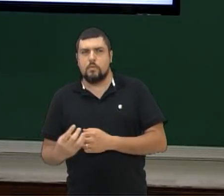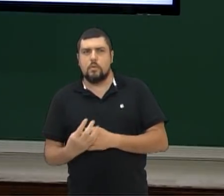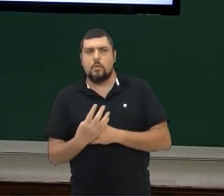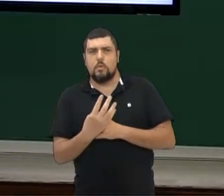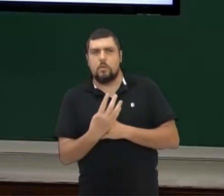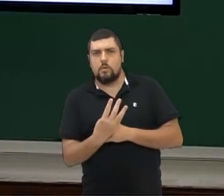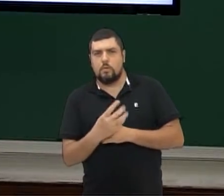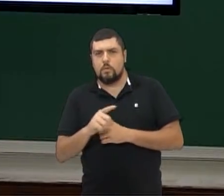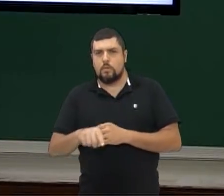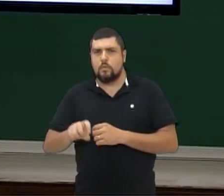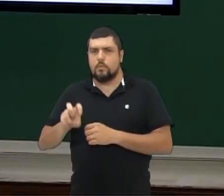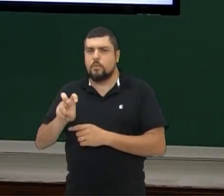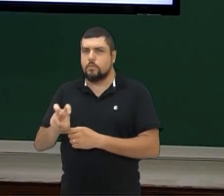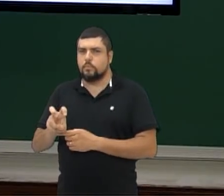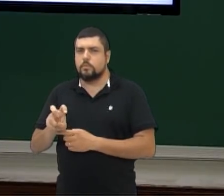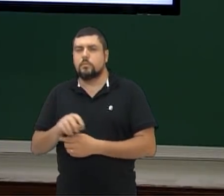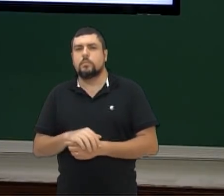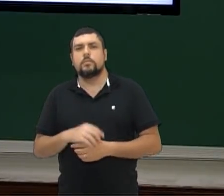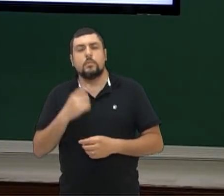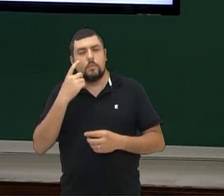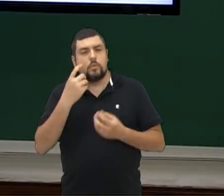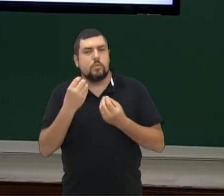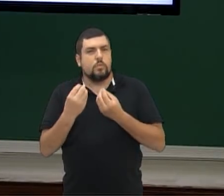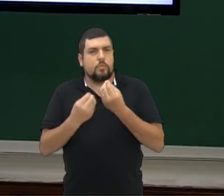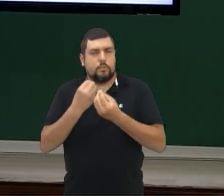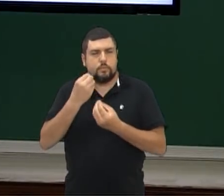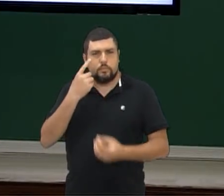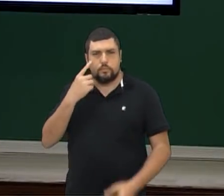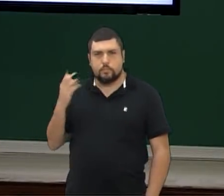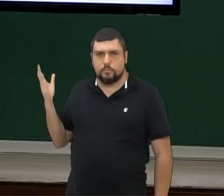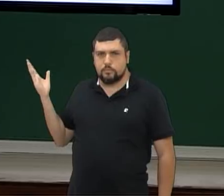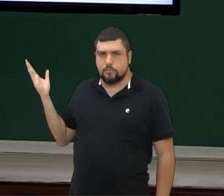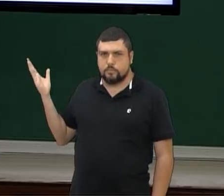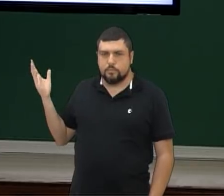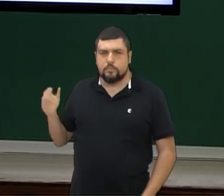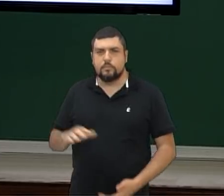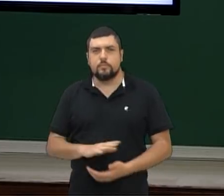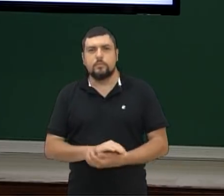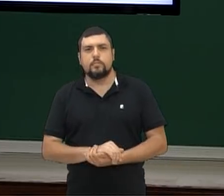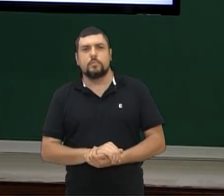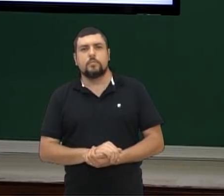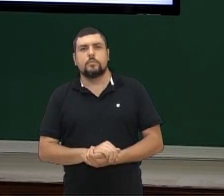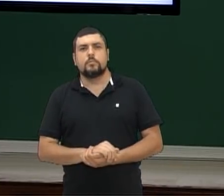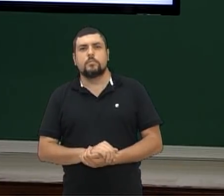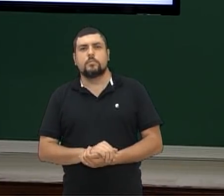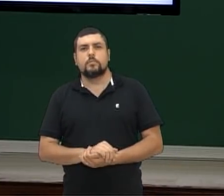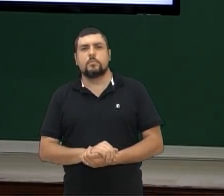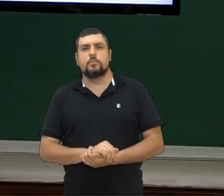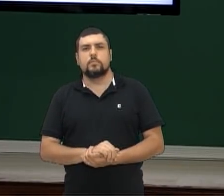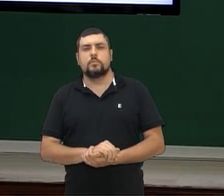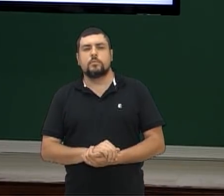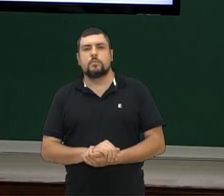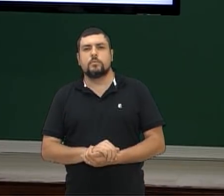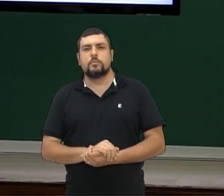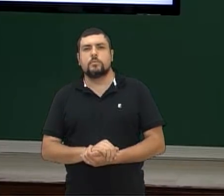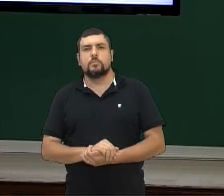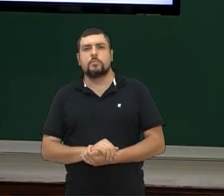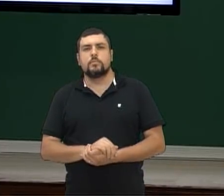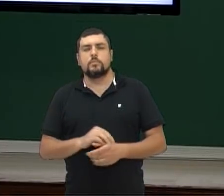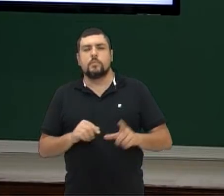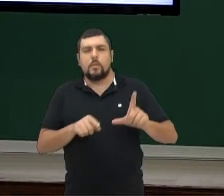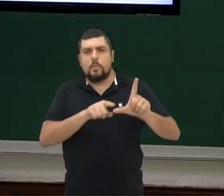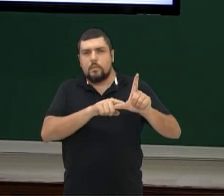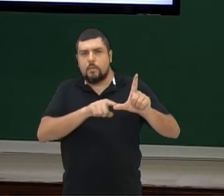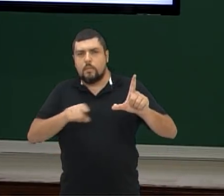nova figura, ela ficaria nessas coordenadas aqui. 2 e 3, eixo X